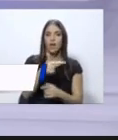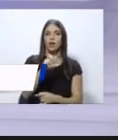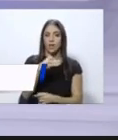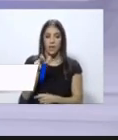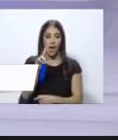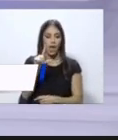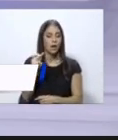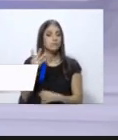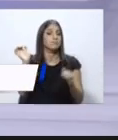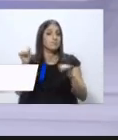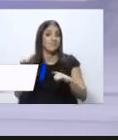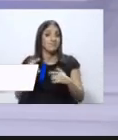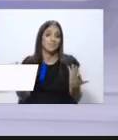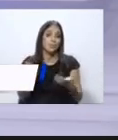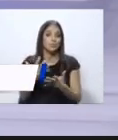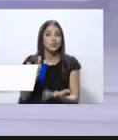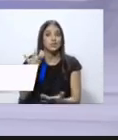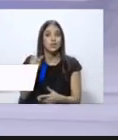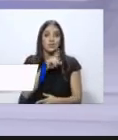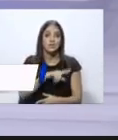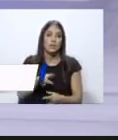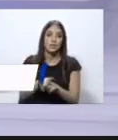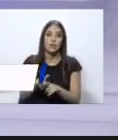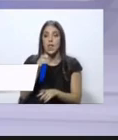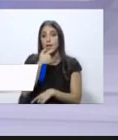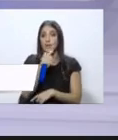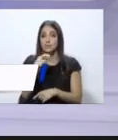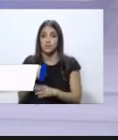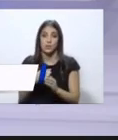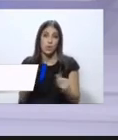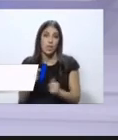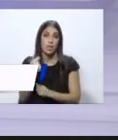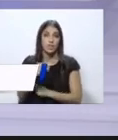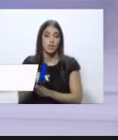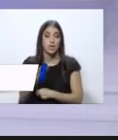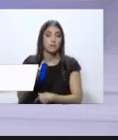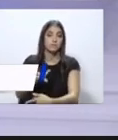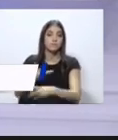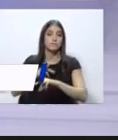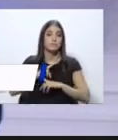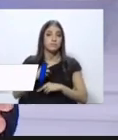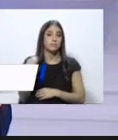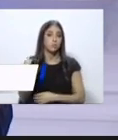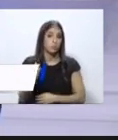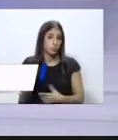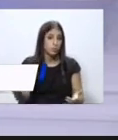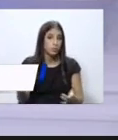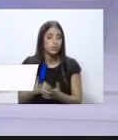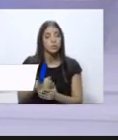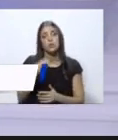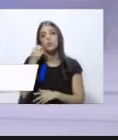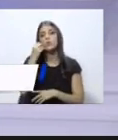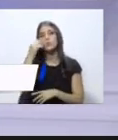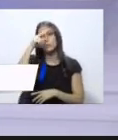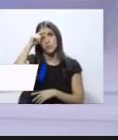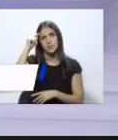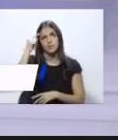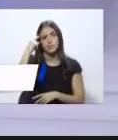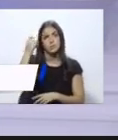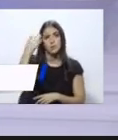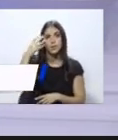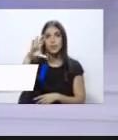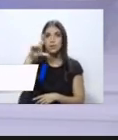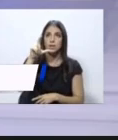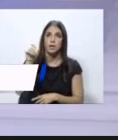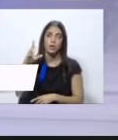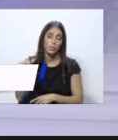todo o sentido que um jogador com esta qualidade, aliás, não era, era difícil de compreender como é que o Cláudio Ramos, com